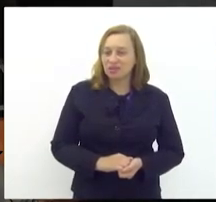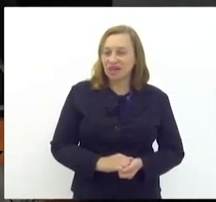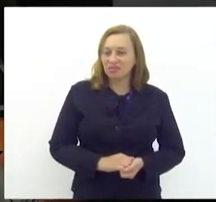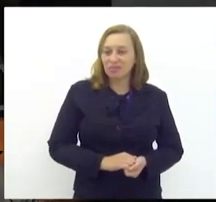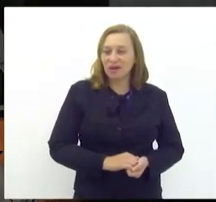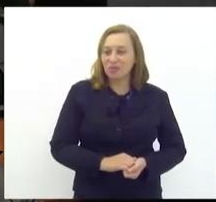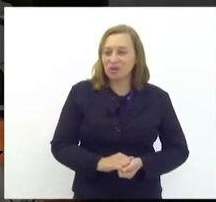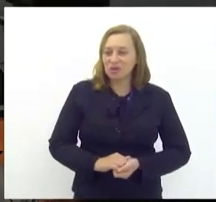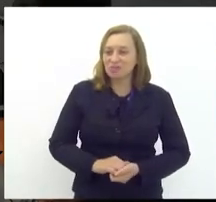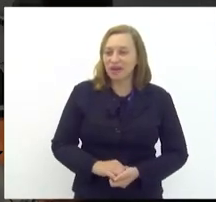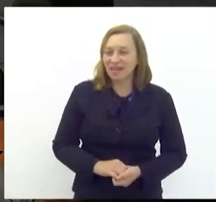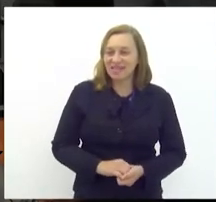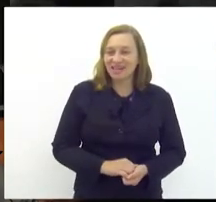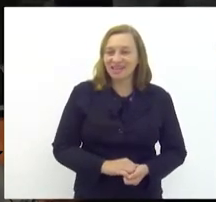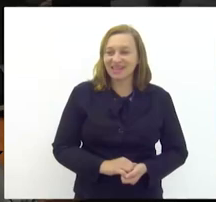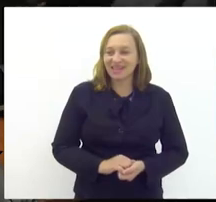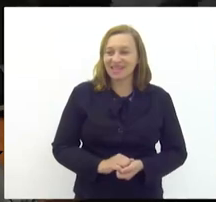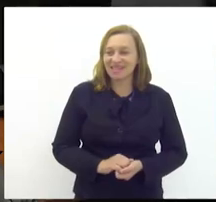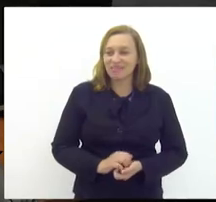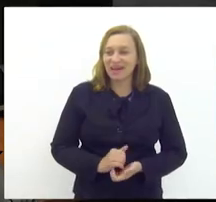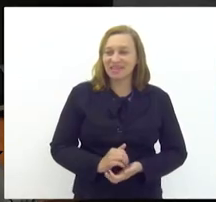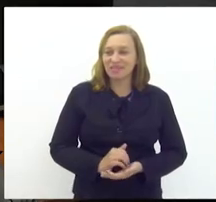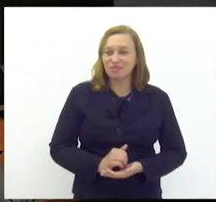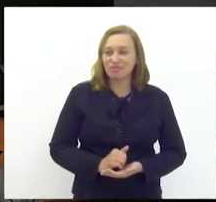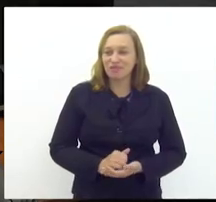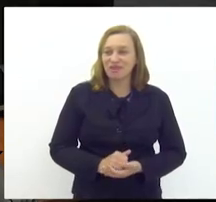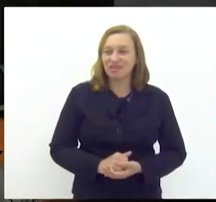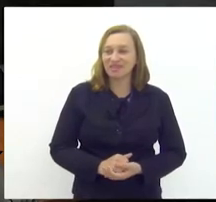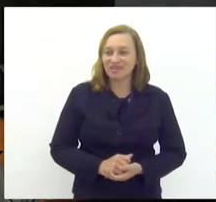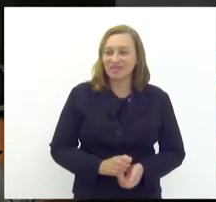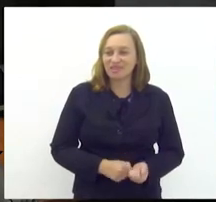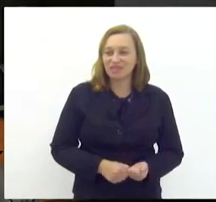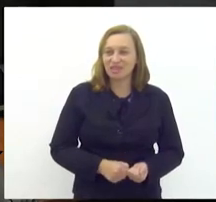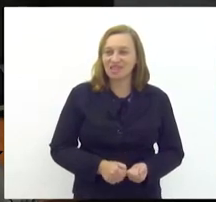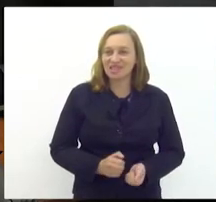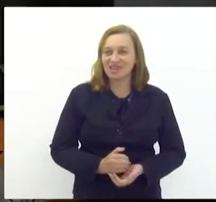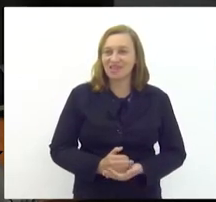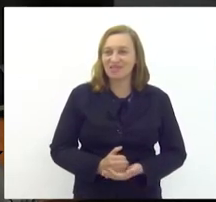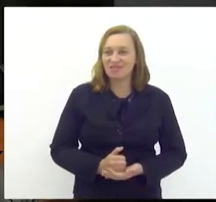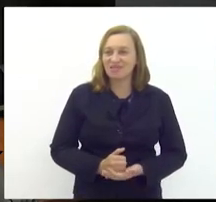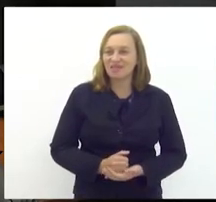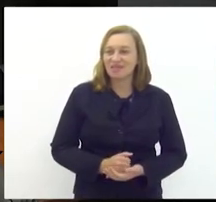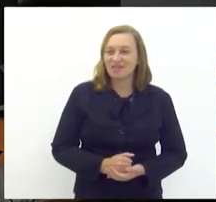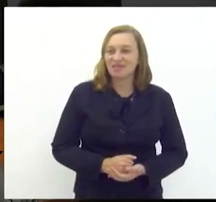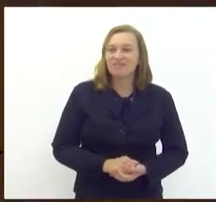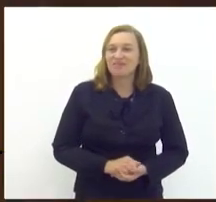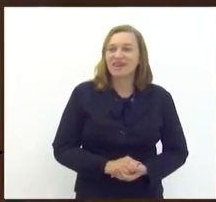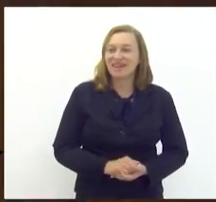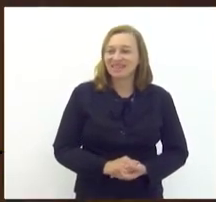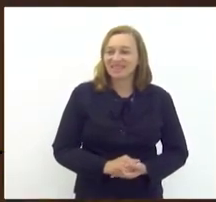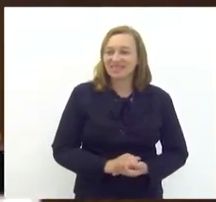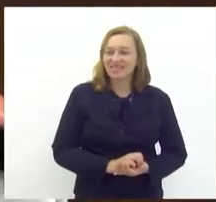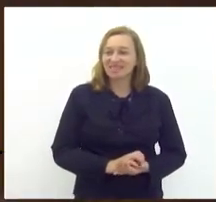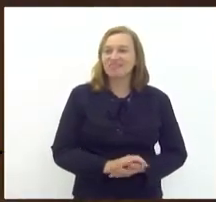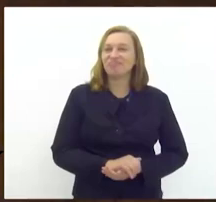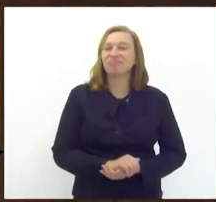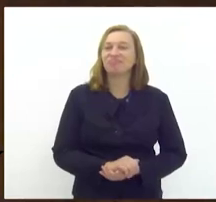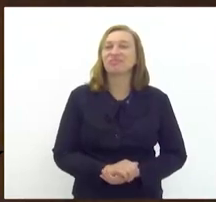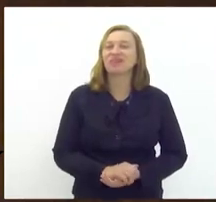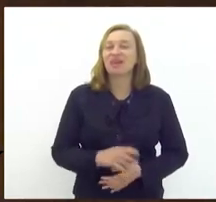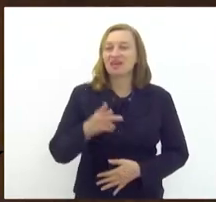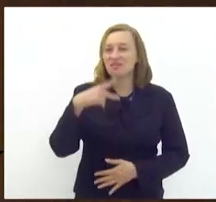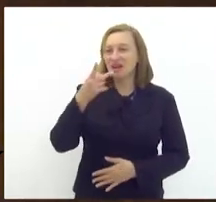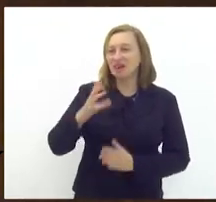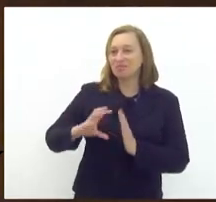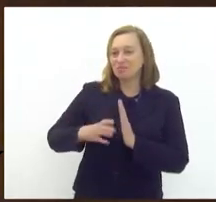pode falar um minutinho por favor só pra gente concluir tá tudo bem detalhe eu vou ter que pedir a palavra rapidinho pro senhor porque eu tenho que falar do meu